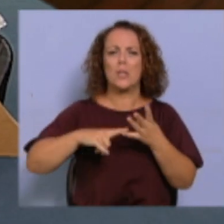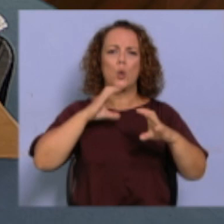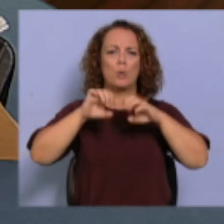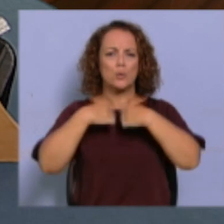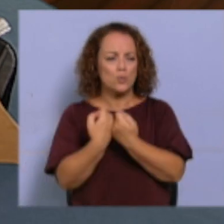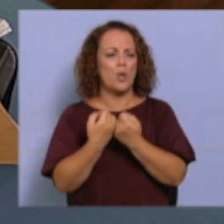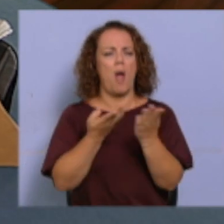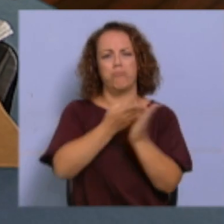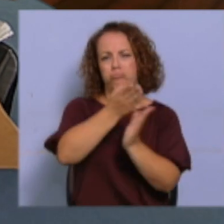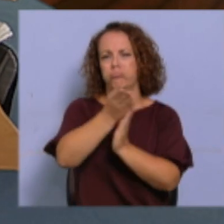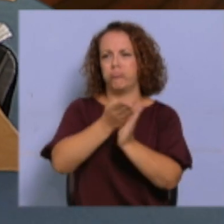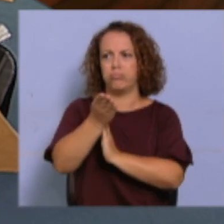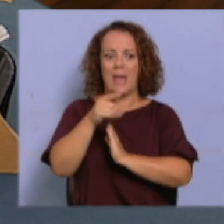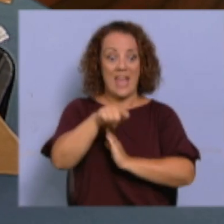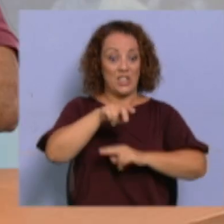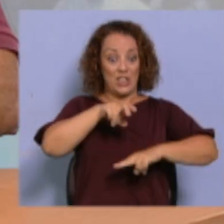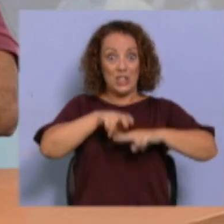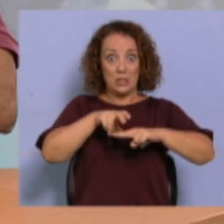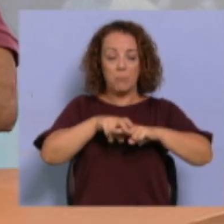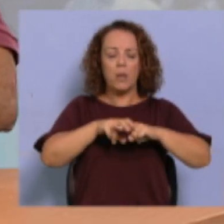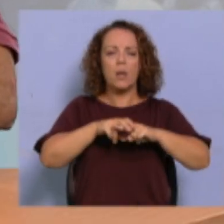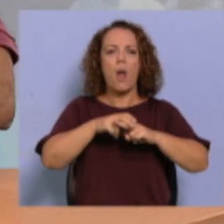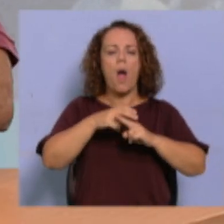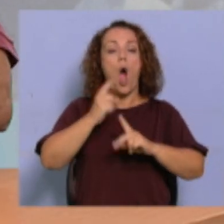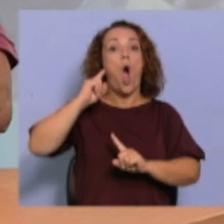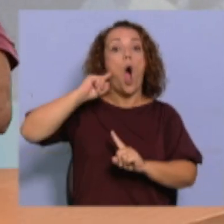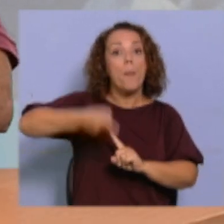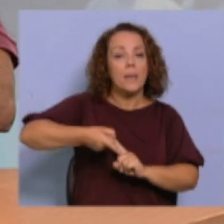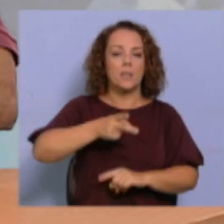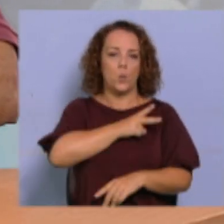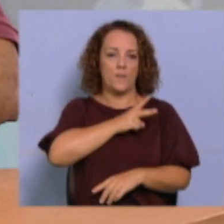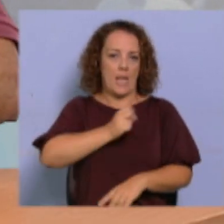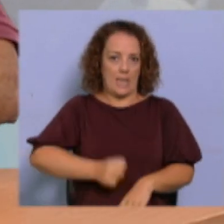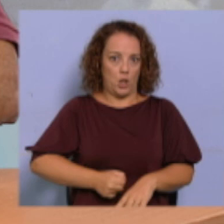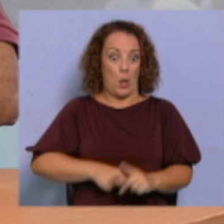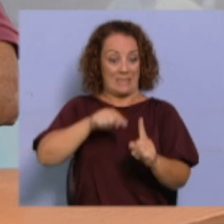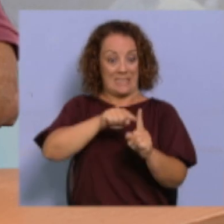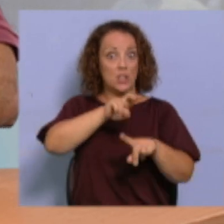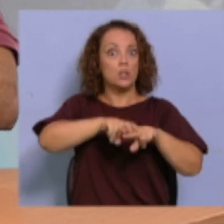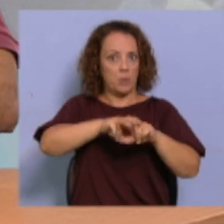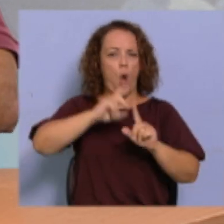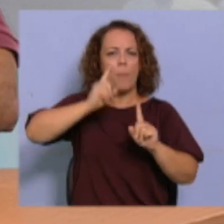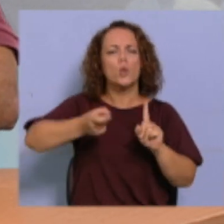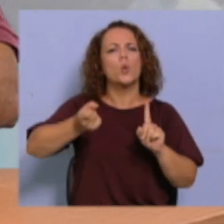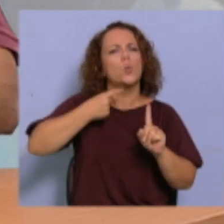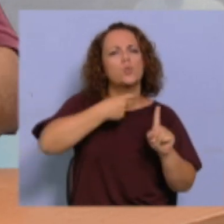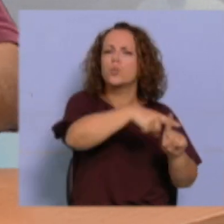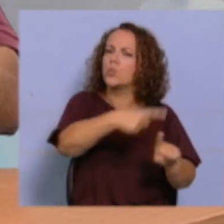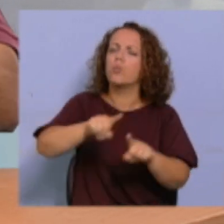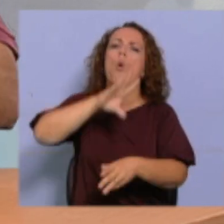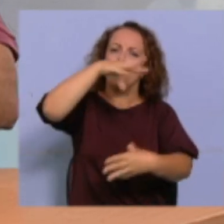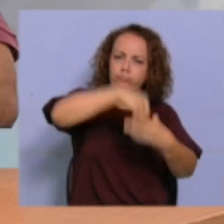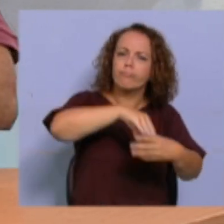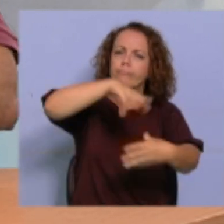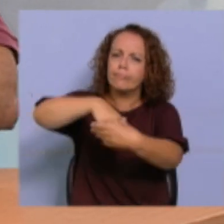enfim. É transversal aos vários cursos. É transversal, é obrigatória na Universidade Católica. E é uma cadeira onde nós falamos